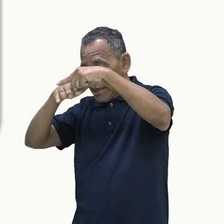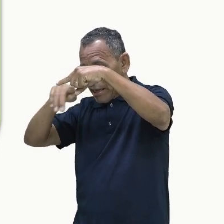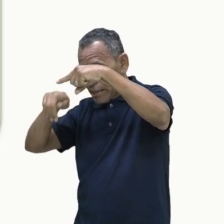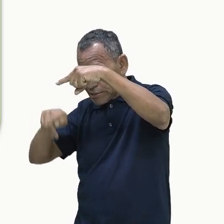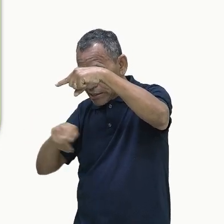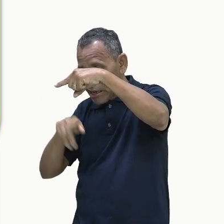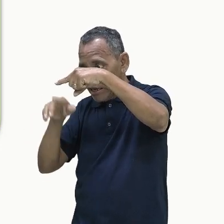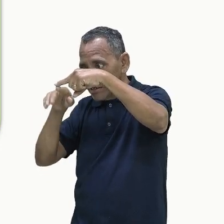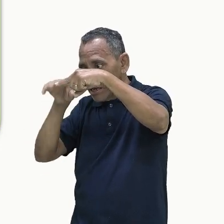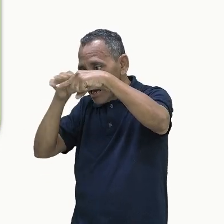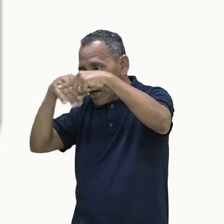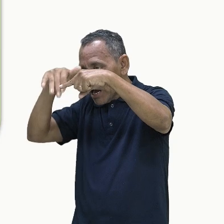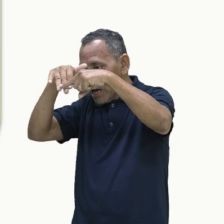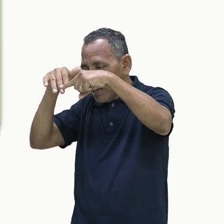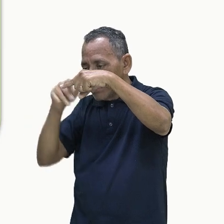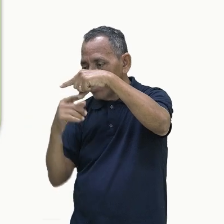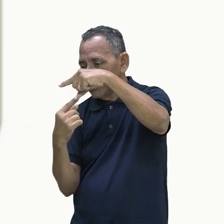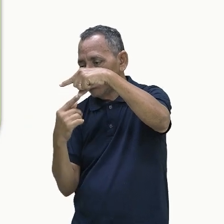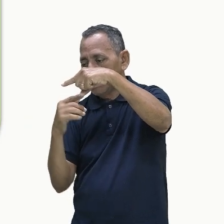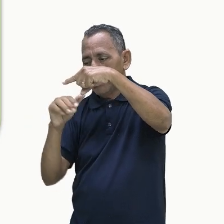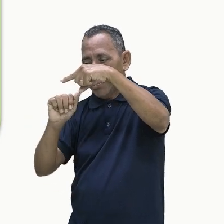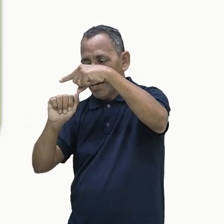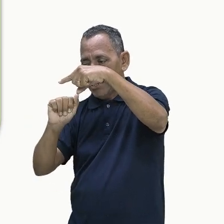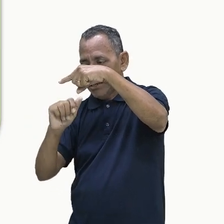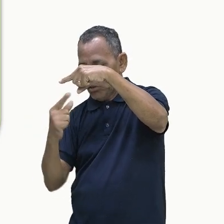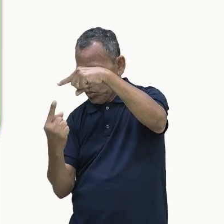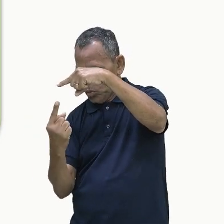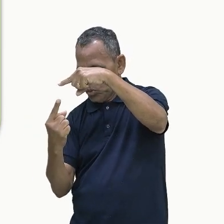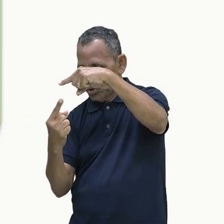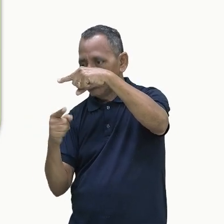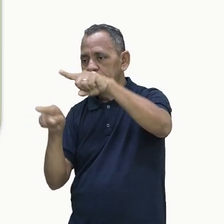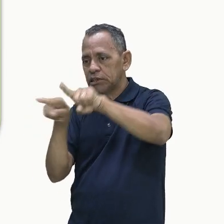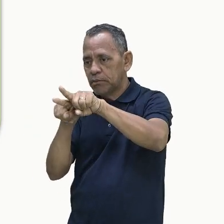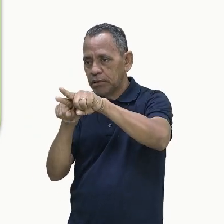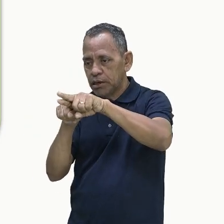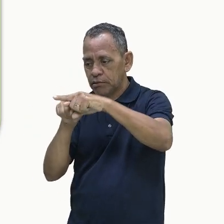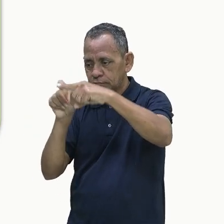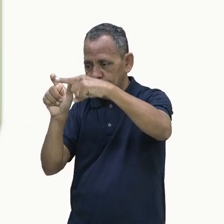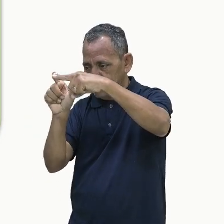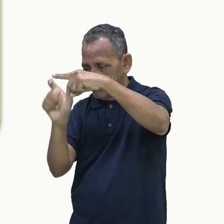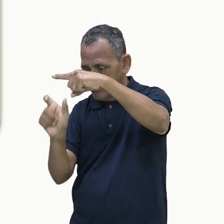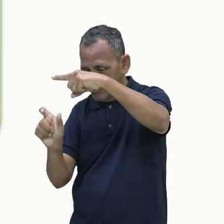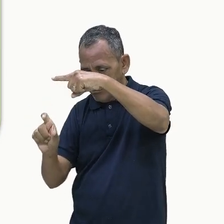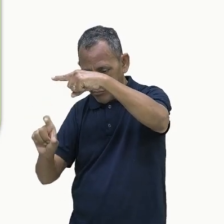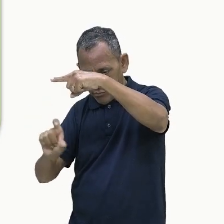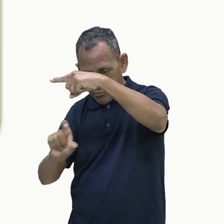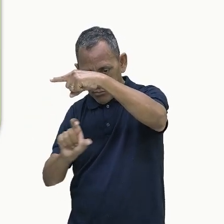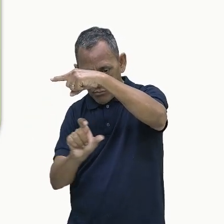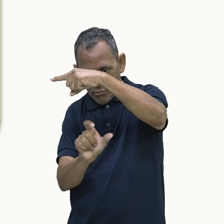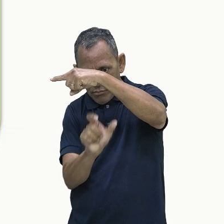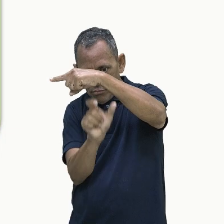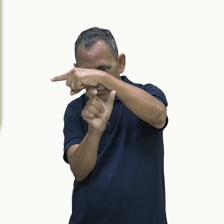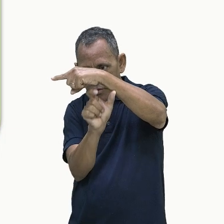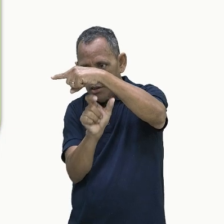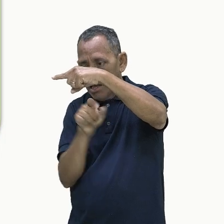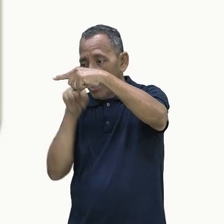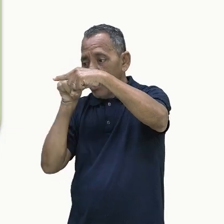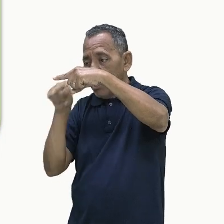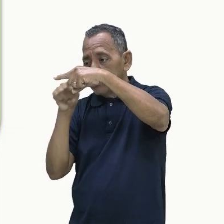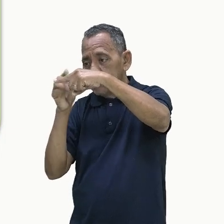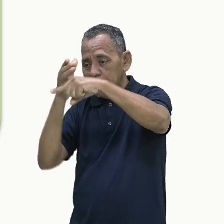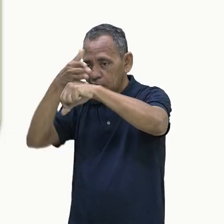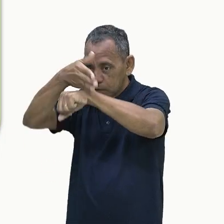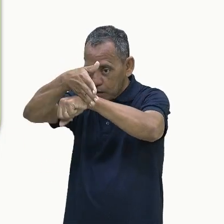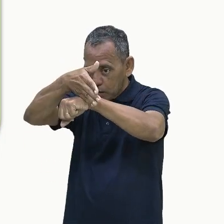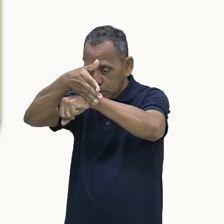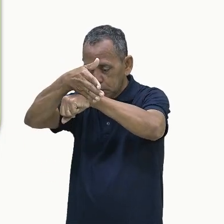também conhecida como a área do pistão de entrada. Então, percebam aqui que é como eu